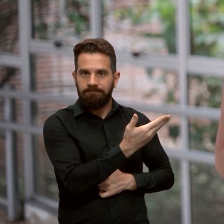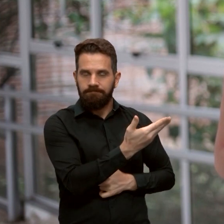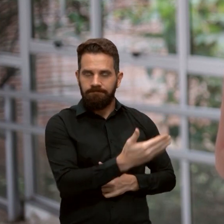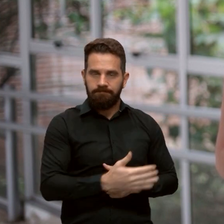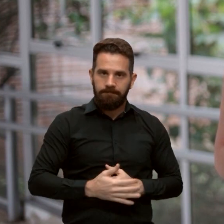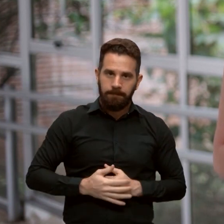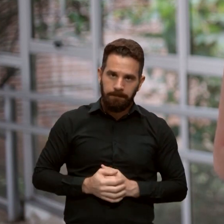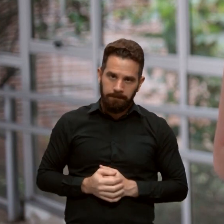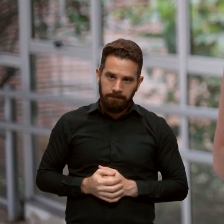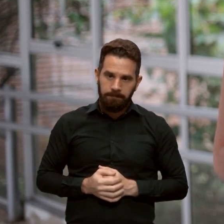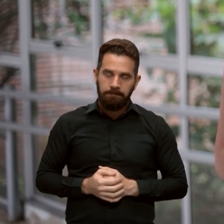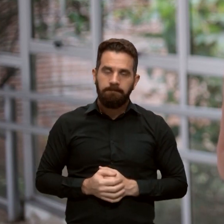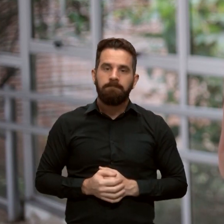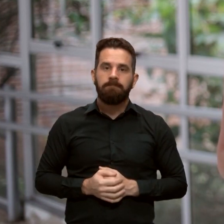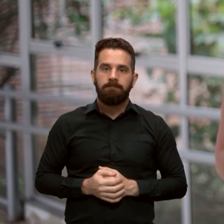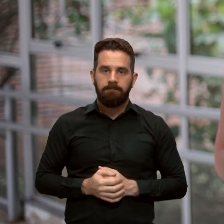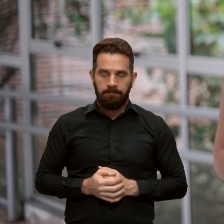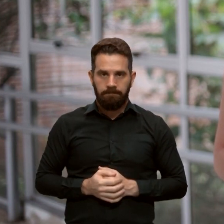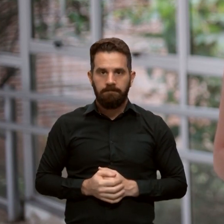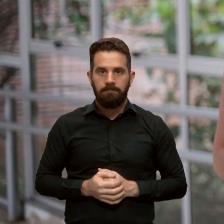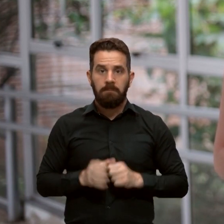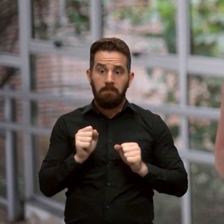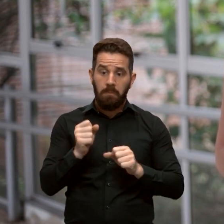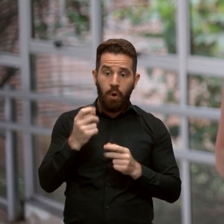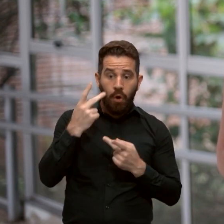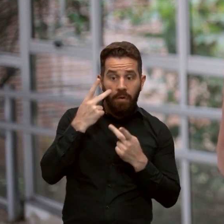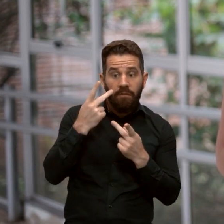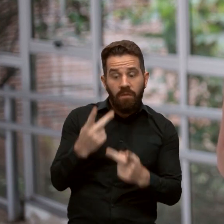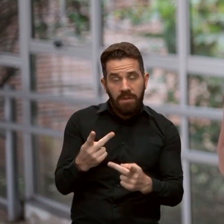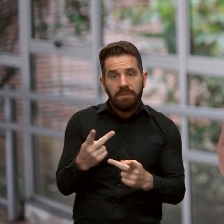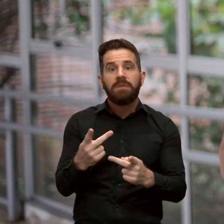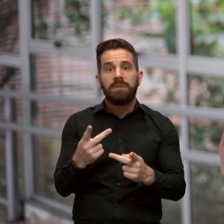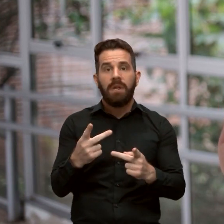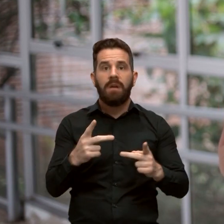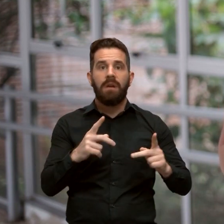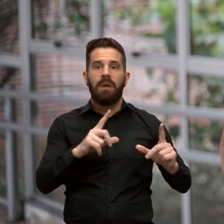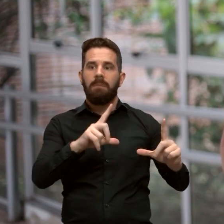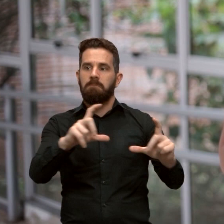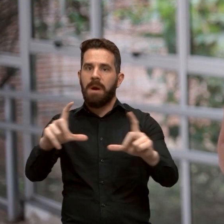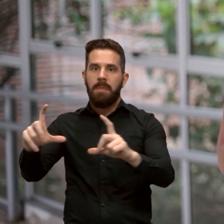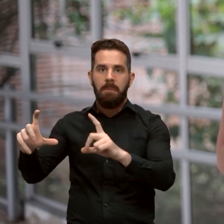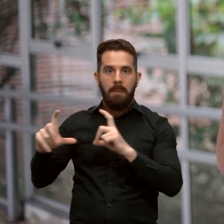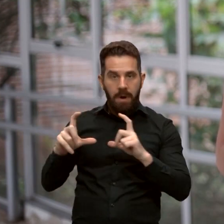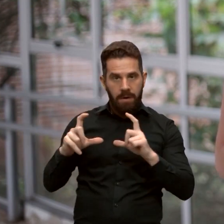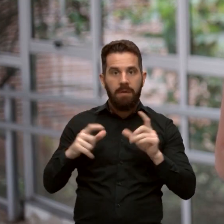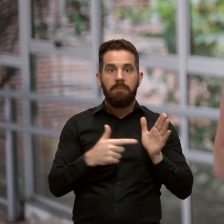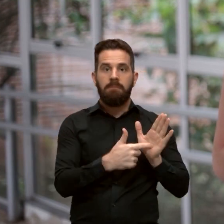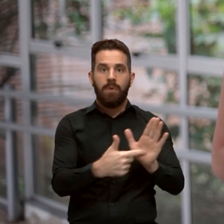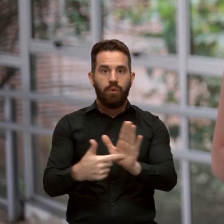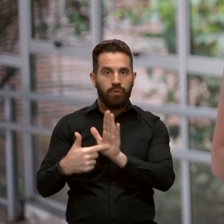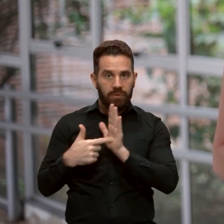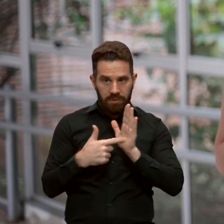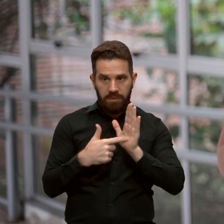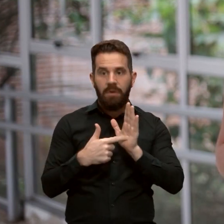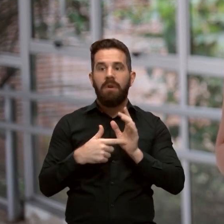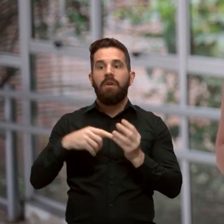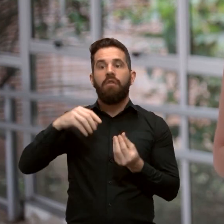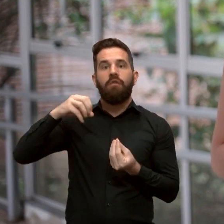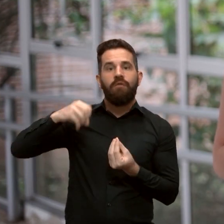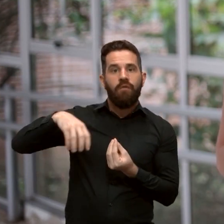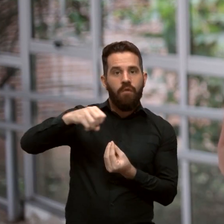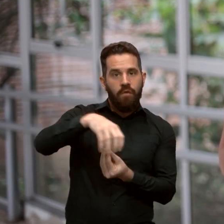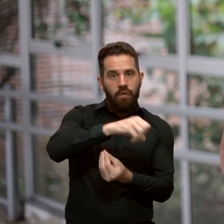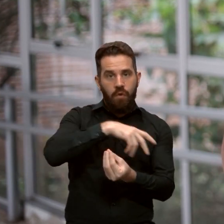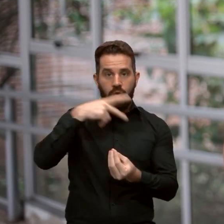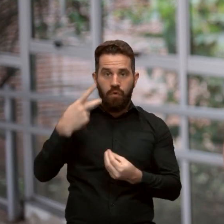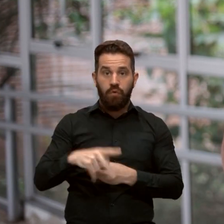institutoverbena.ufg.br. Está aberta para visitação a exposição fotográfica Fungos do Cerrado, Micro Macro Mundo. A exposição